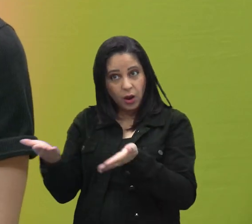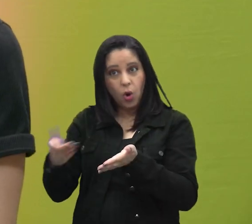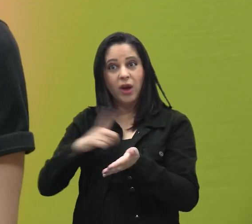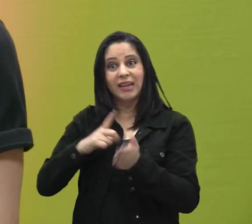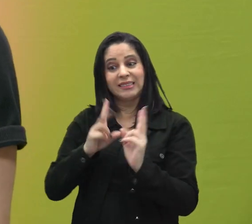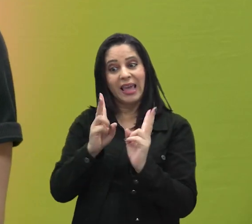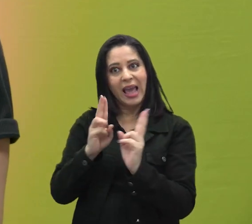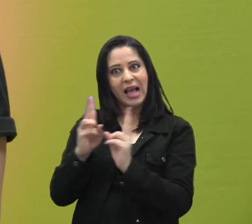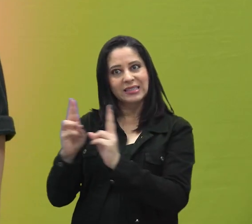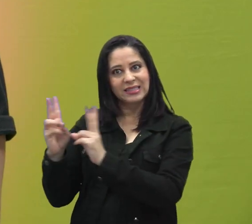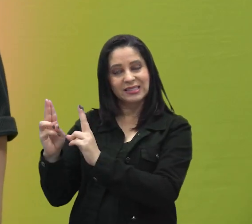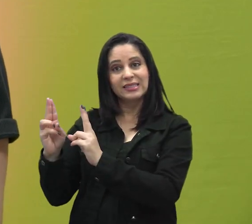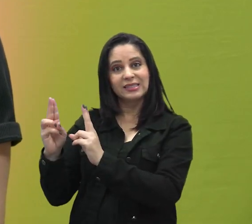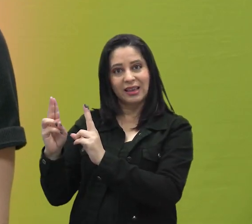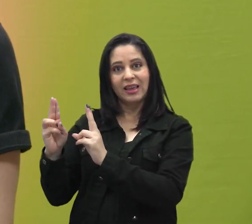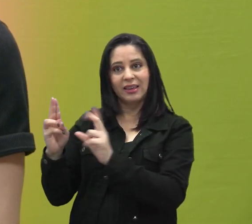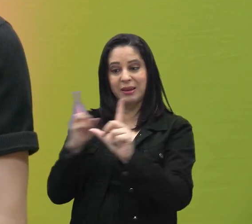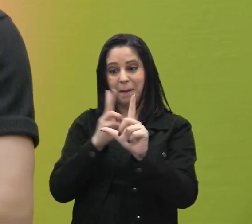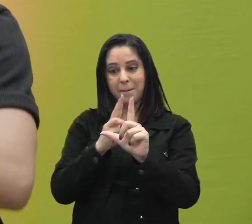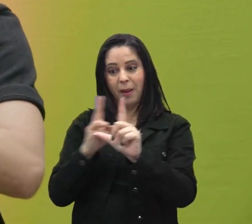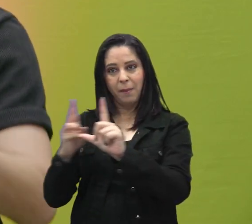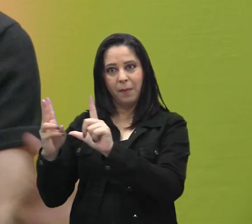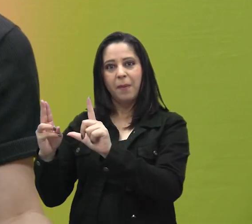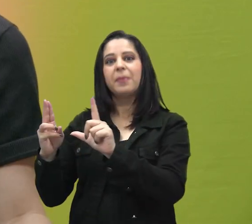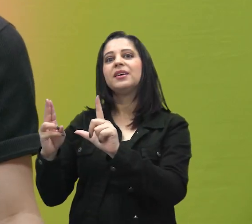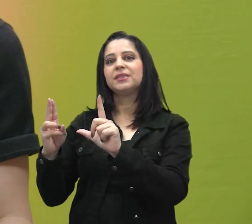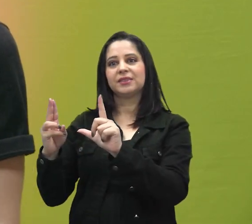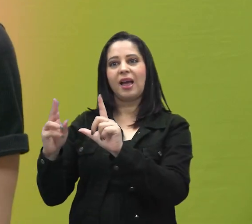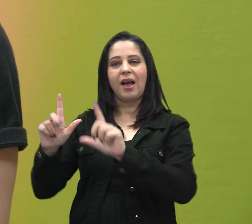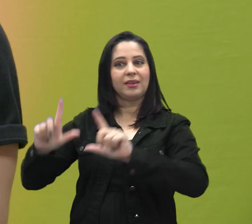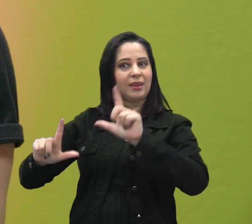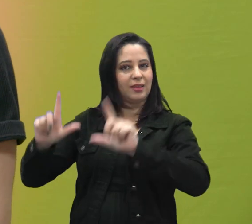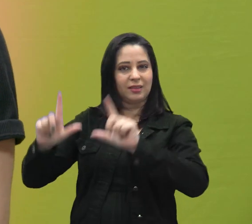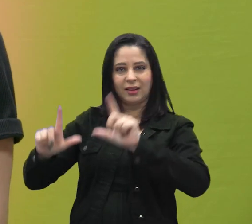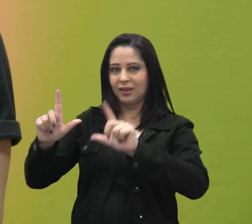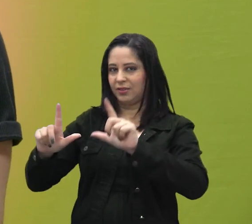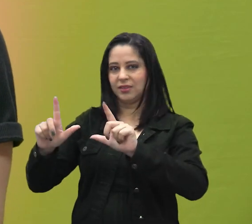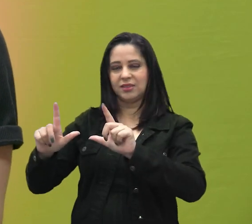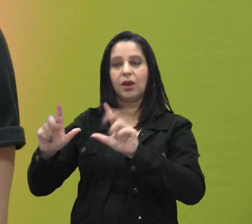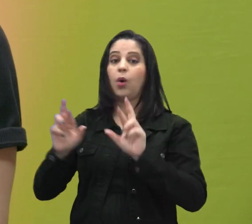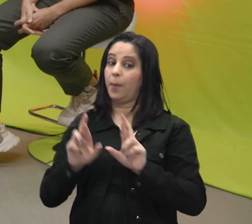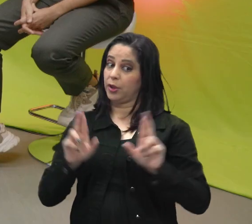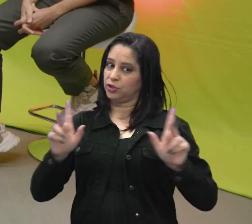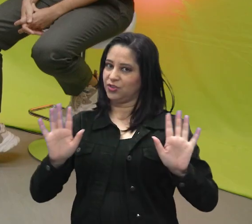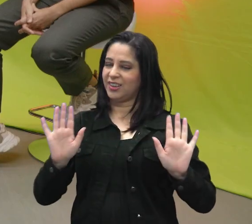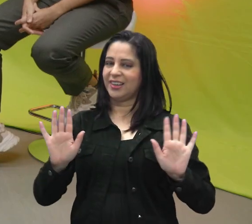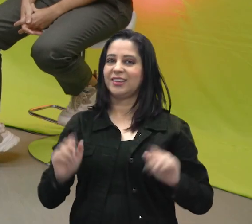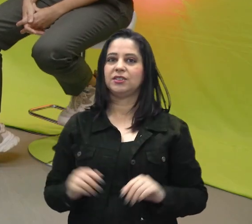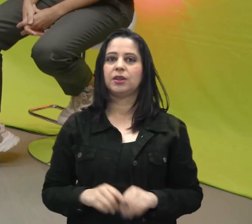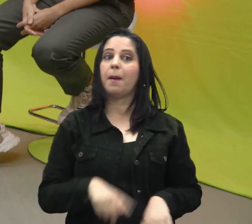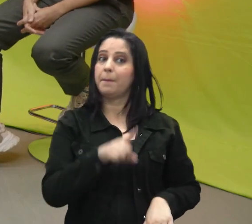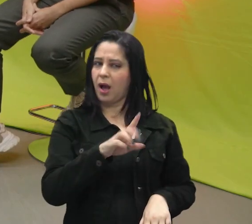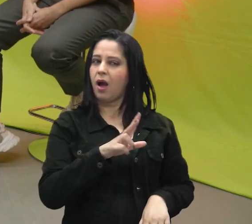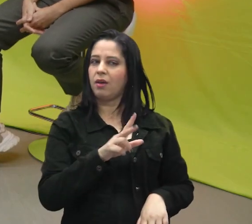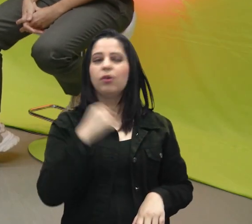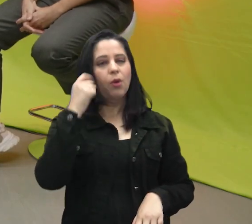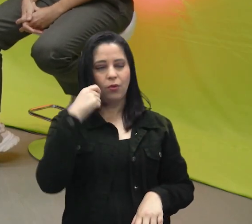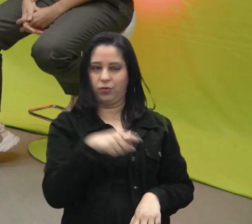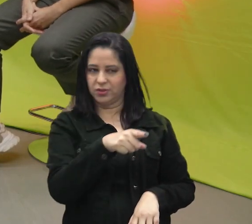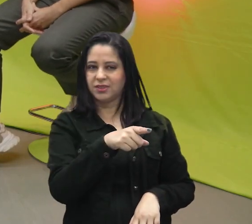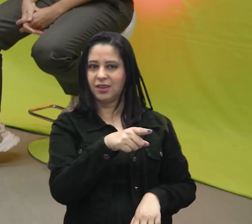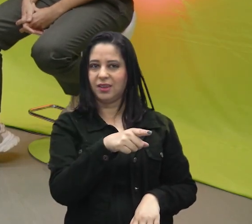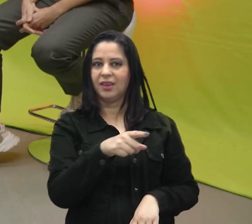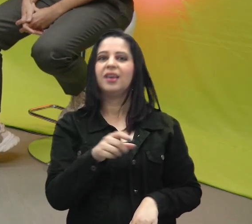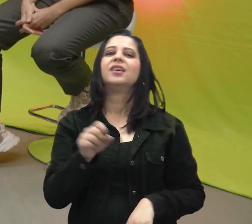ano tá na televisão também a série dos Mamonas Assassinas, que é outro tipo de conteúdo totalmente diferente do filme. Mas você no elenco ainda. Eu no elenco, faço Ou